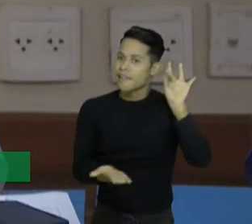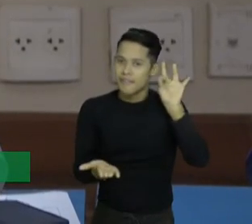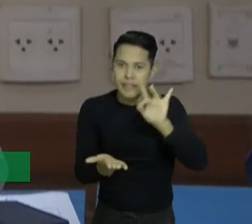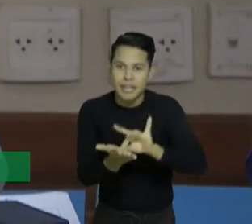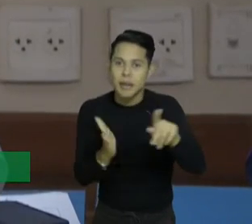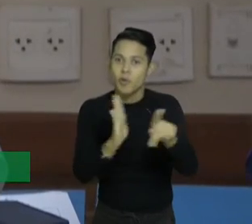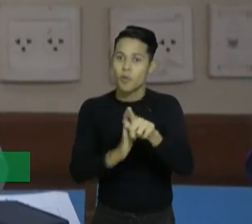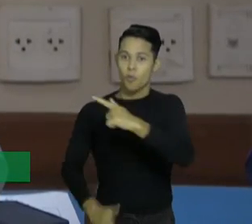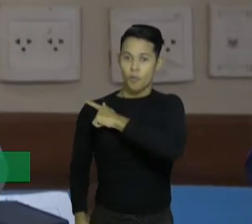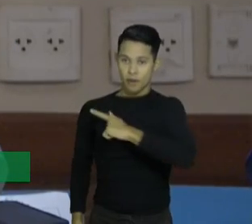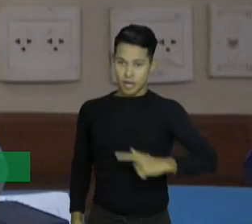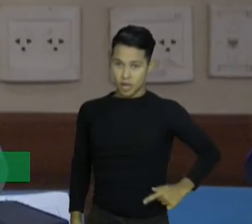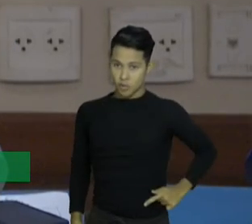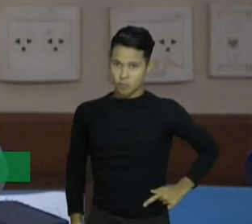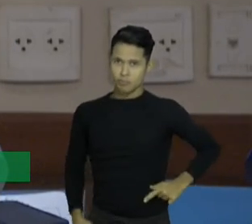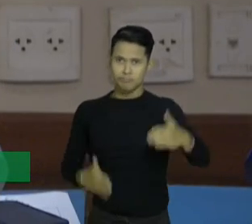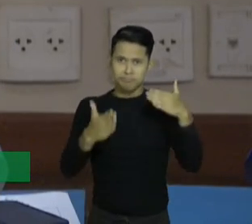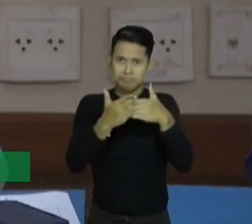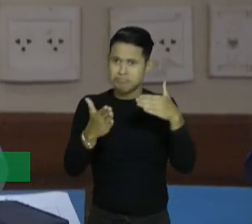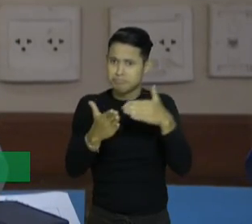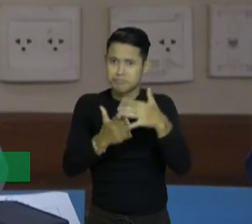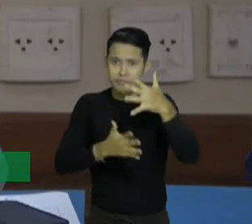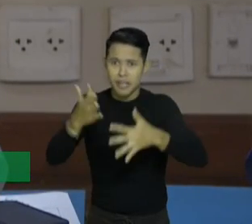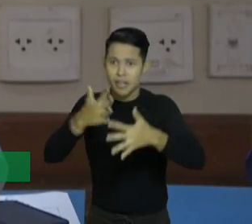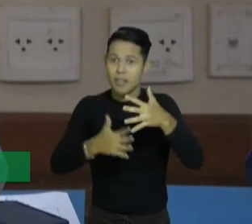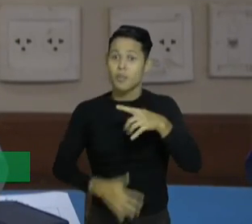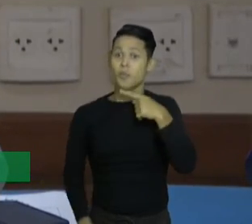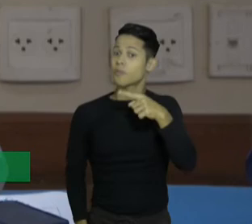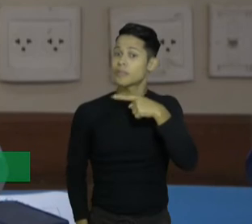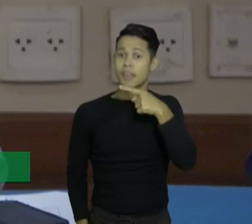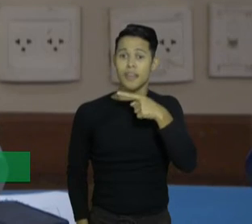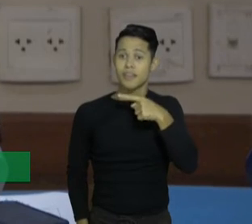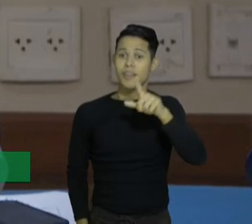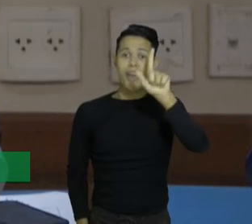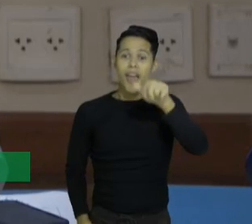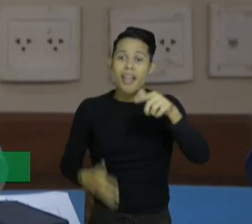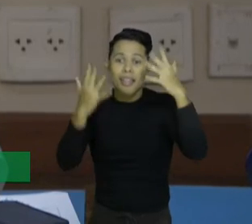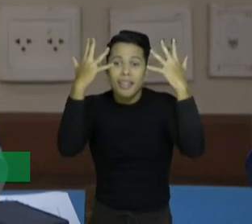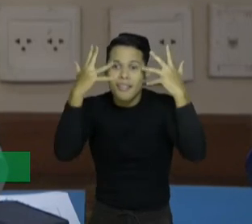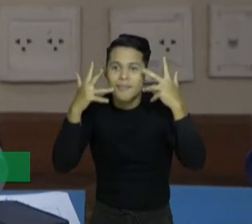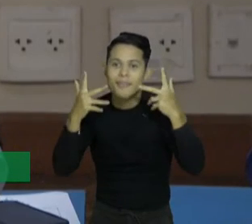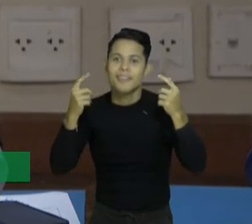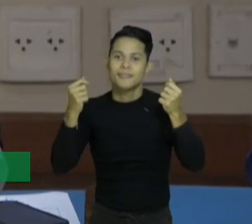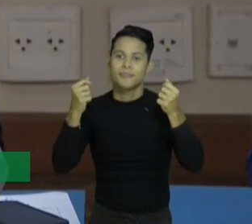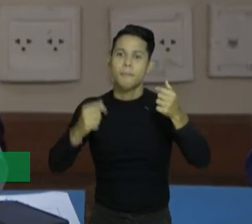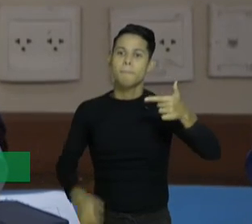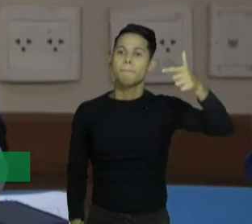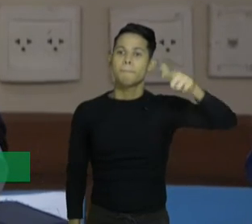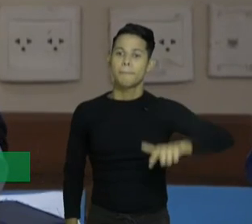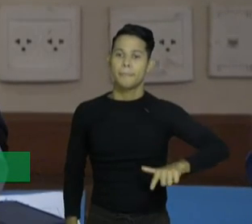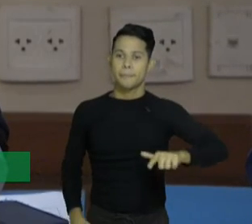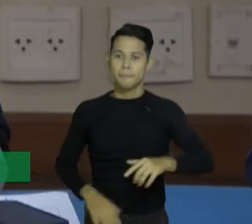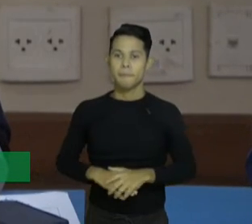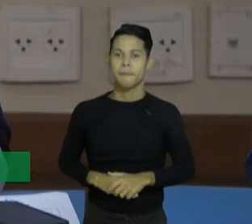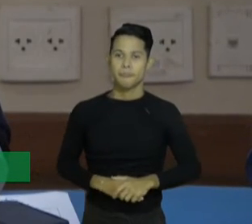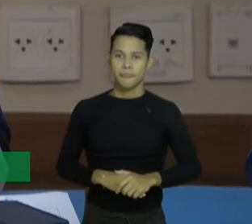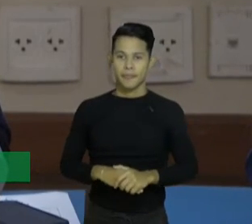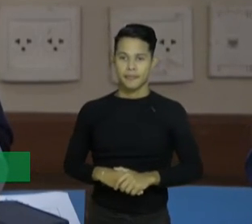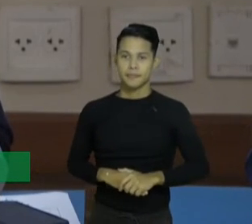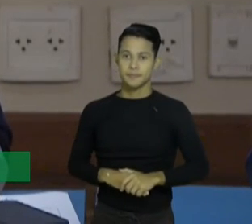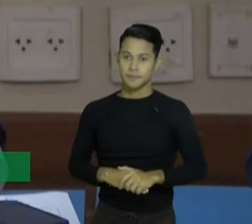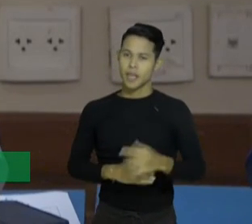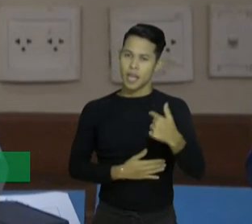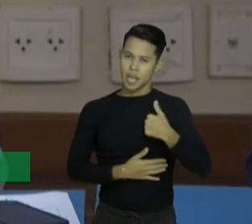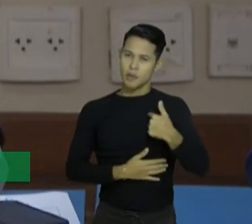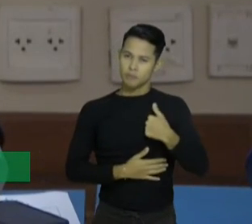estado não vai conseguir impedir e o uma coisa Fundamental e que que me chama